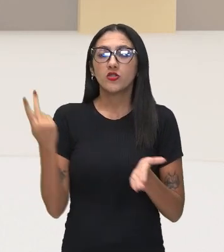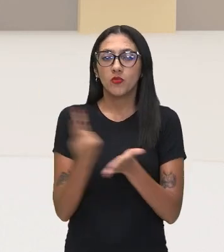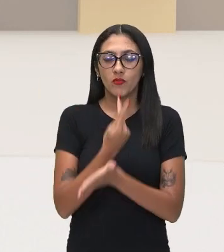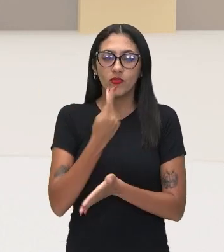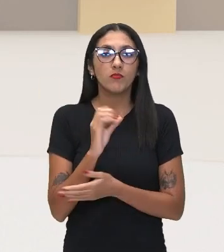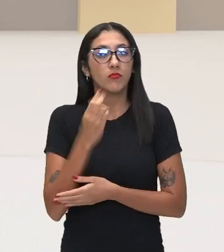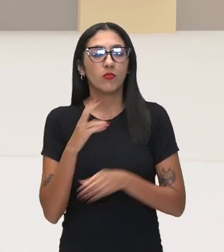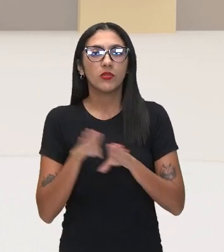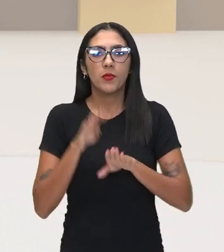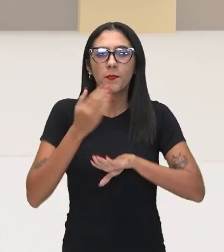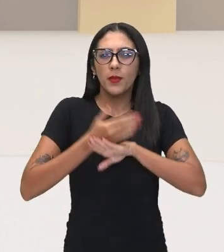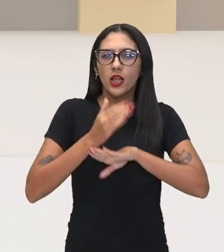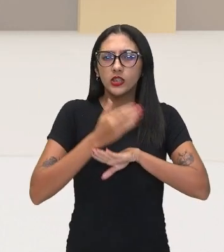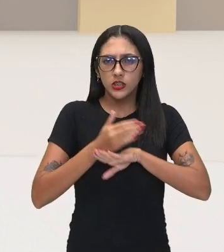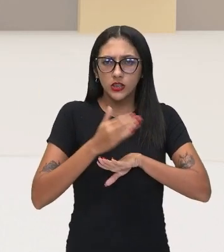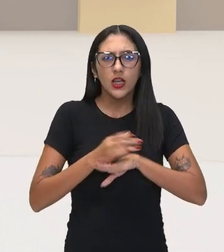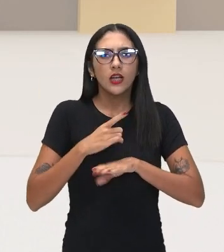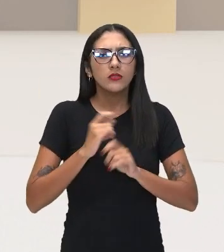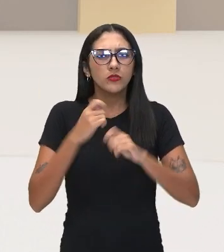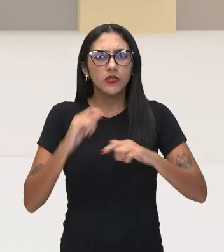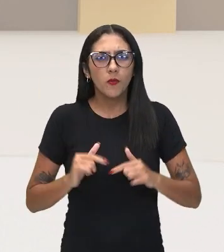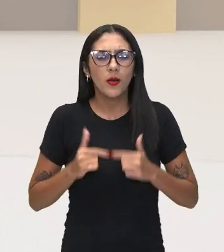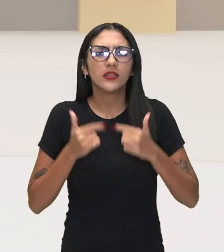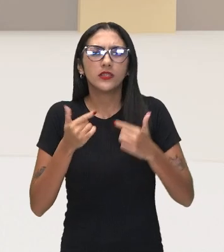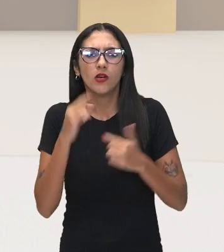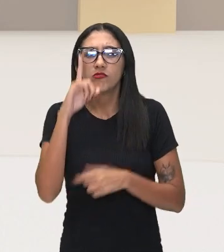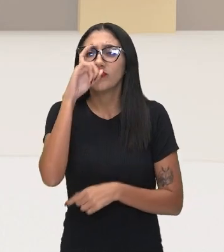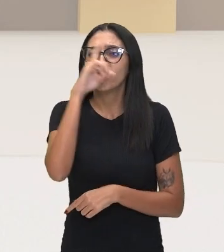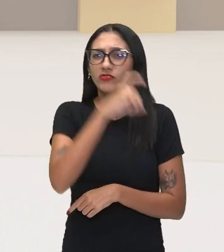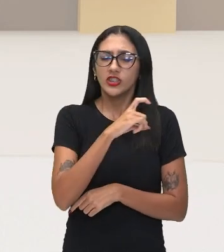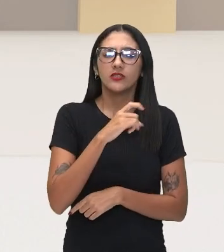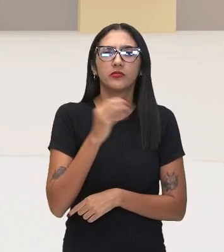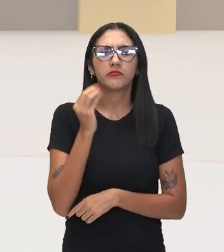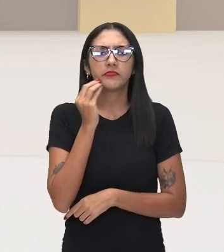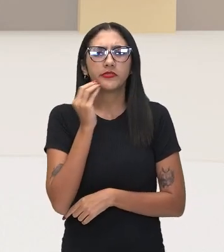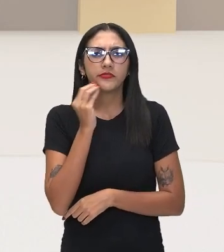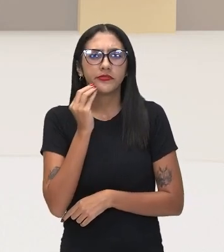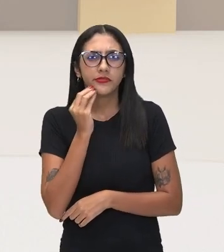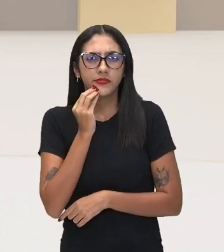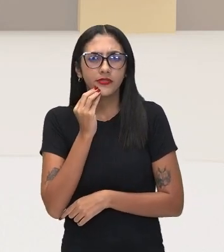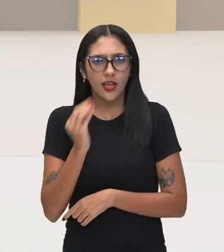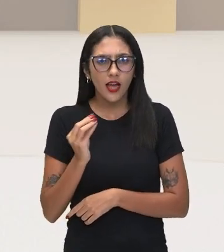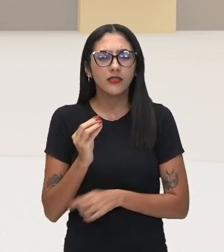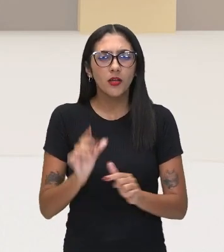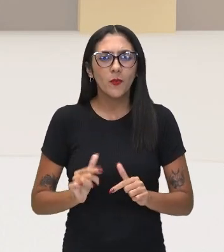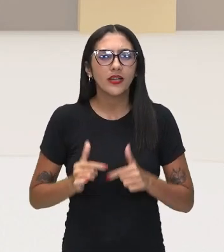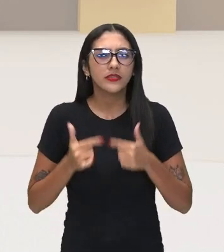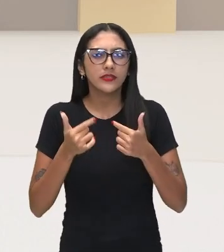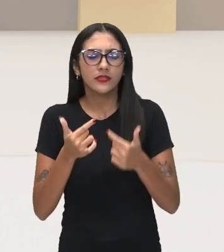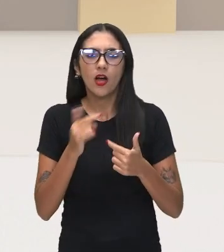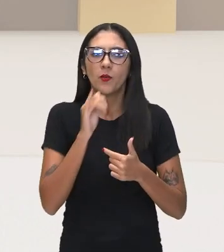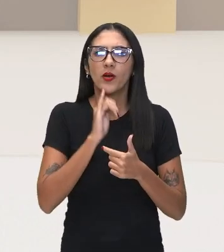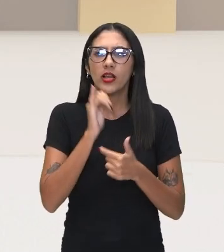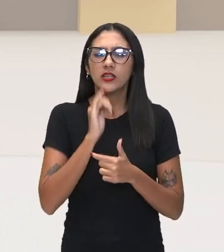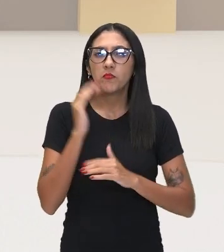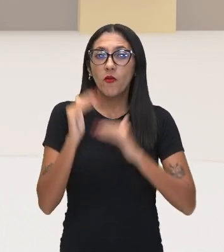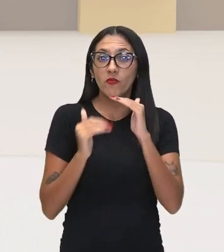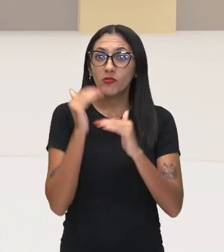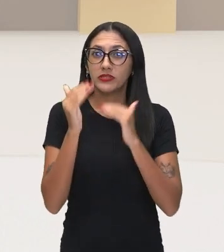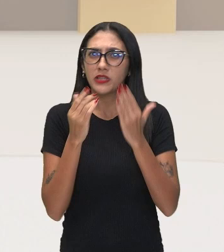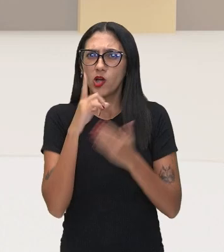algo laborioso e difícil. Tentar, resolver a empreender aquela escalada